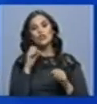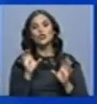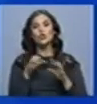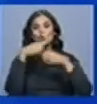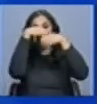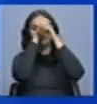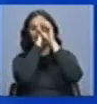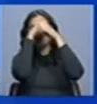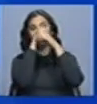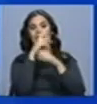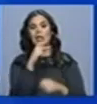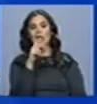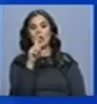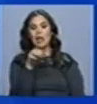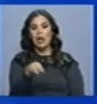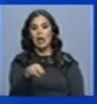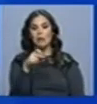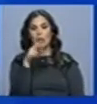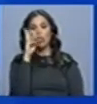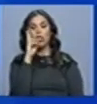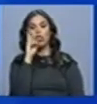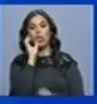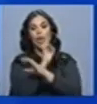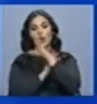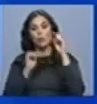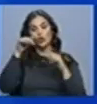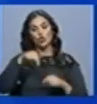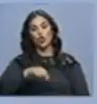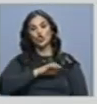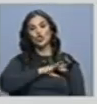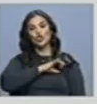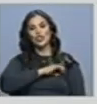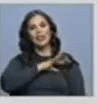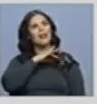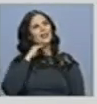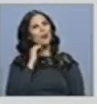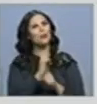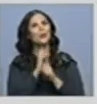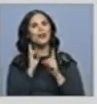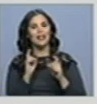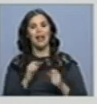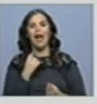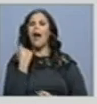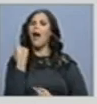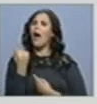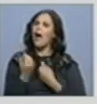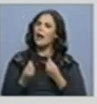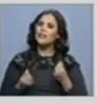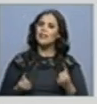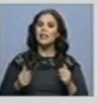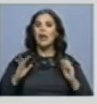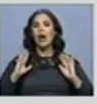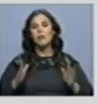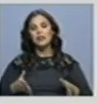do ALMA, do Observatório Europeu do Sul, no Chile. E é muito curioso, porque às vezes nós temos que ter